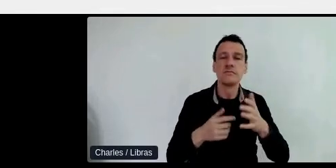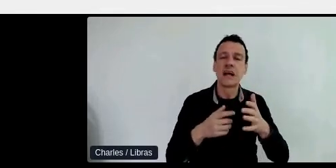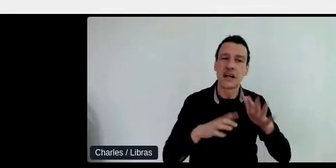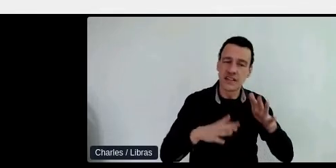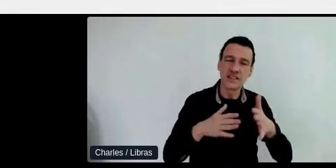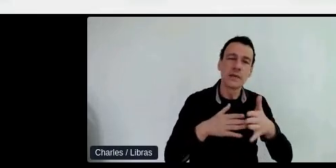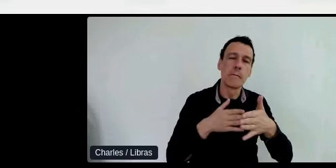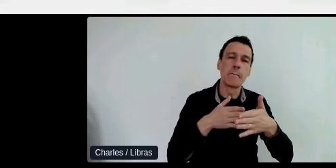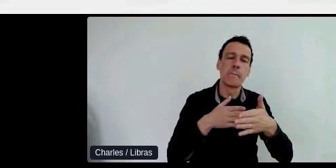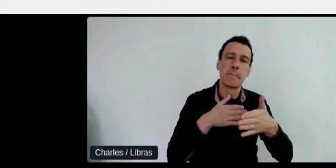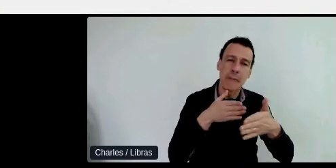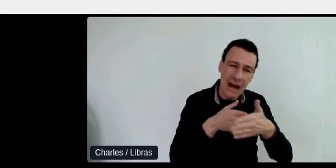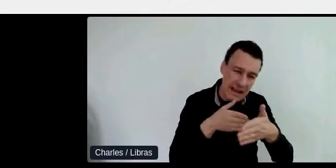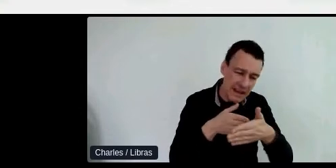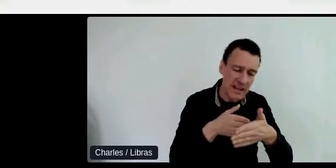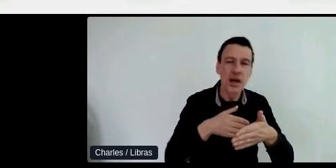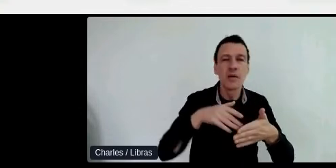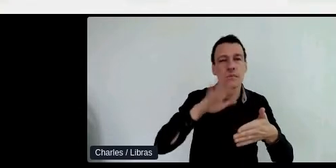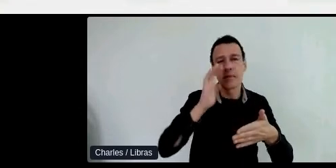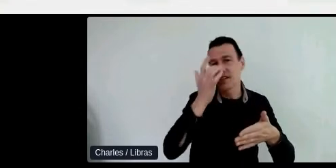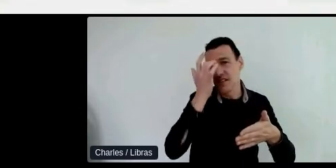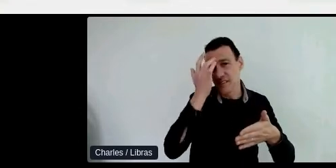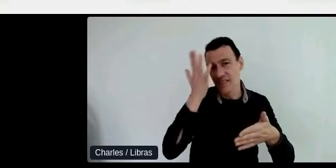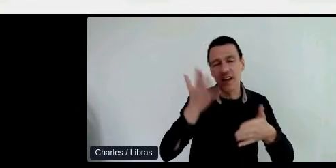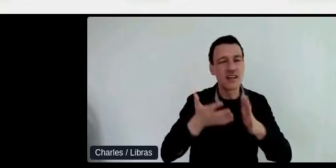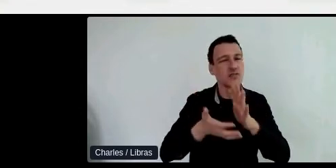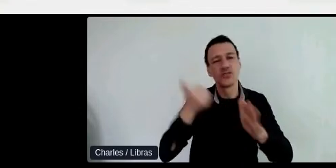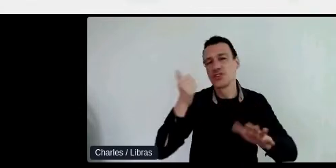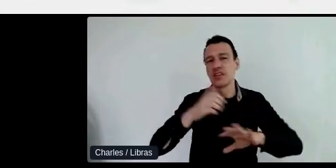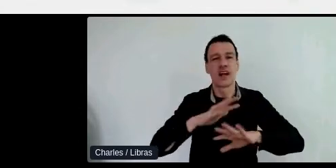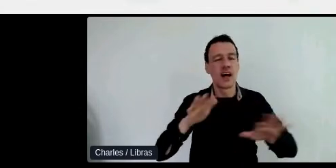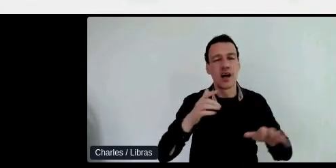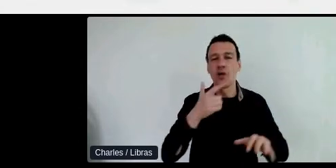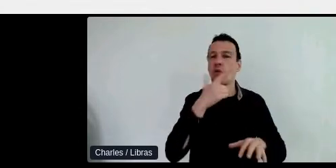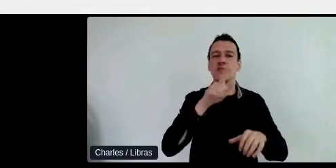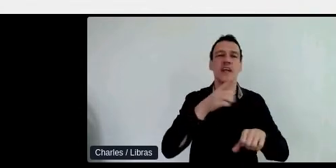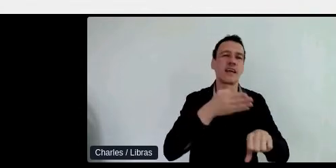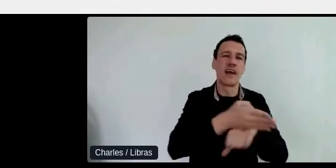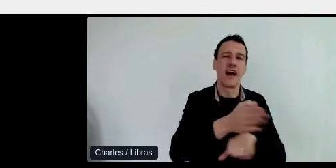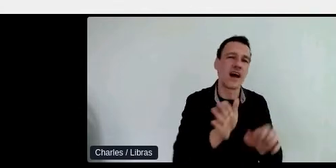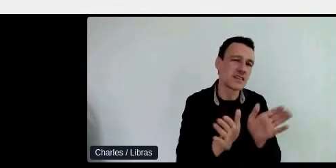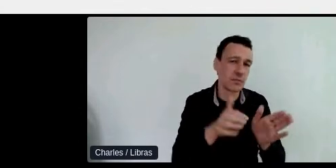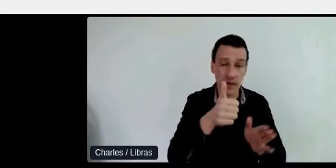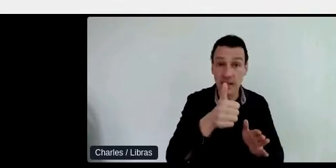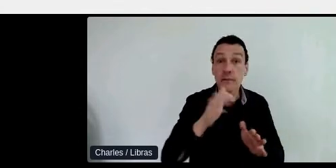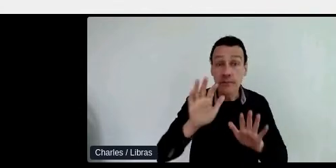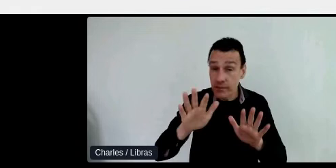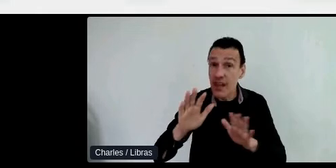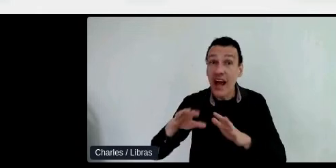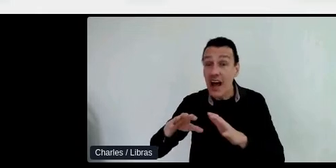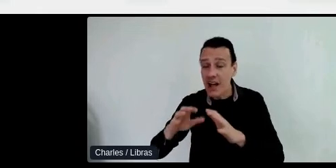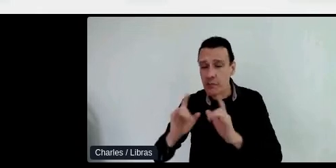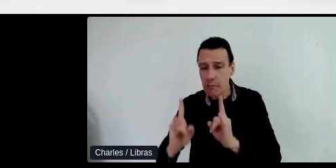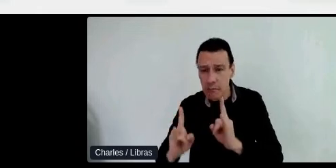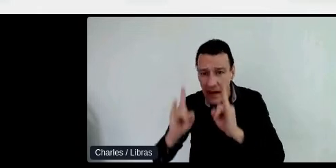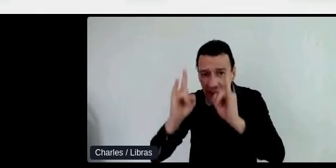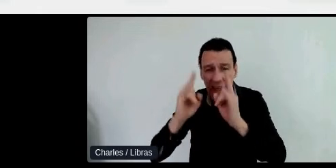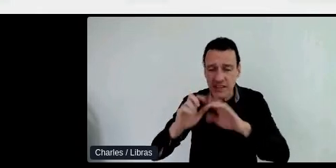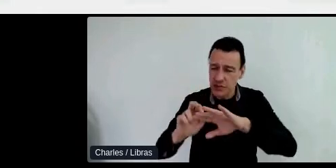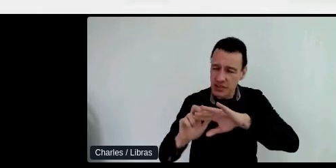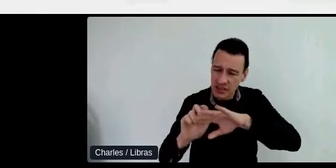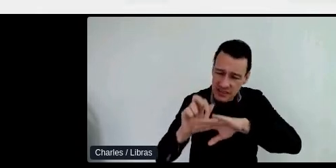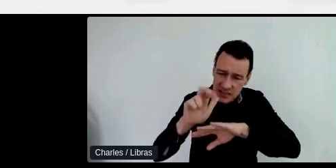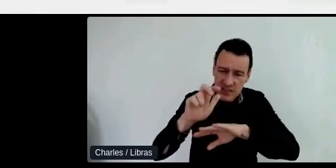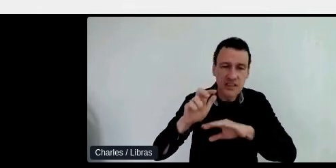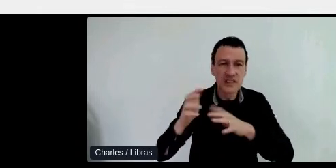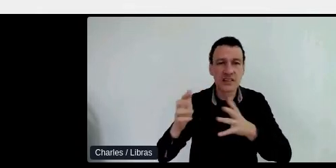digital, muitas vezes, do que uma barreira física, né? Uma barreira arquitetônica. Então, se eu tiver uma ladeira, muitas